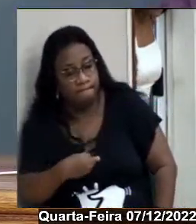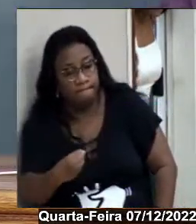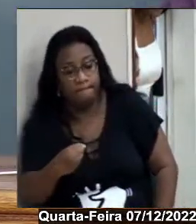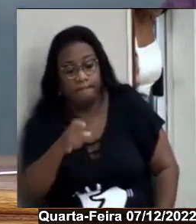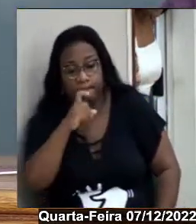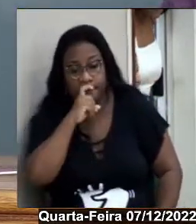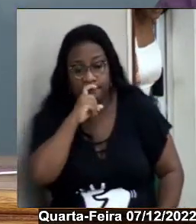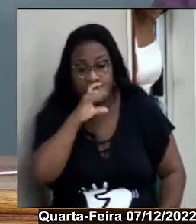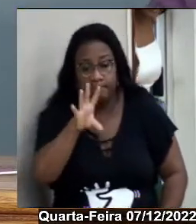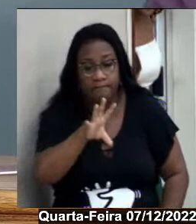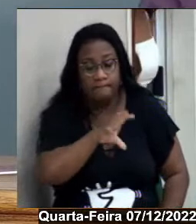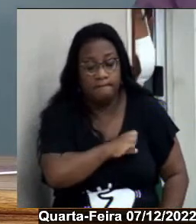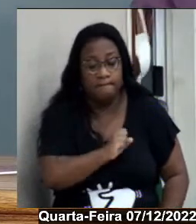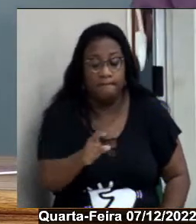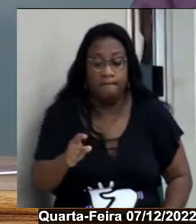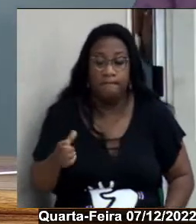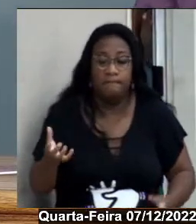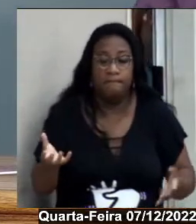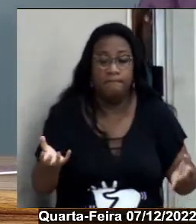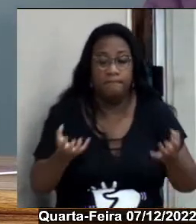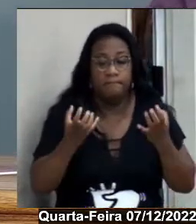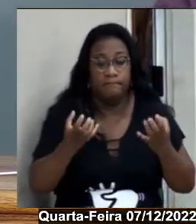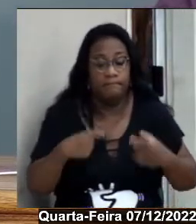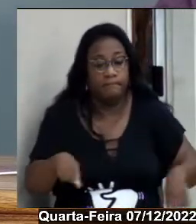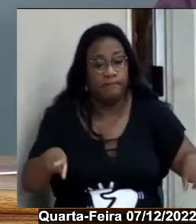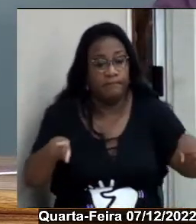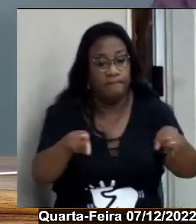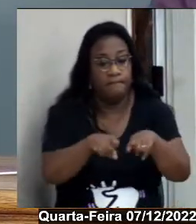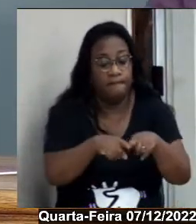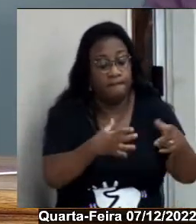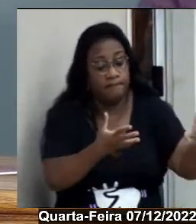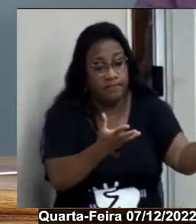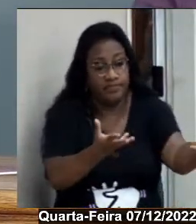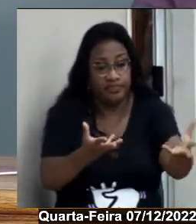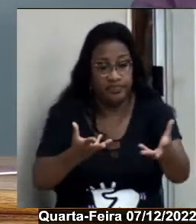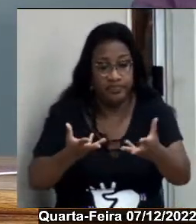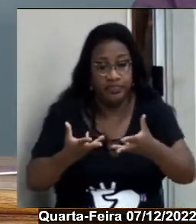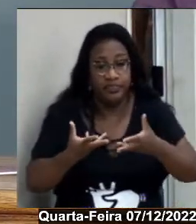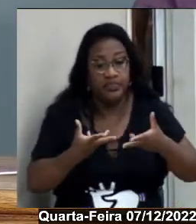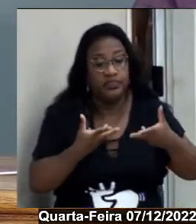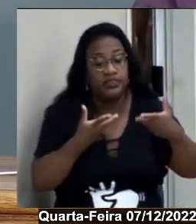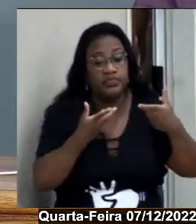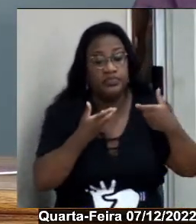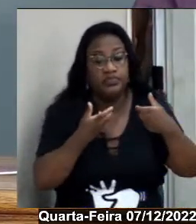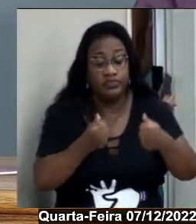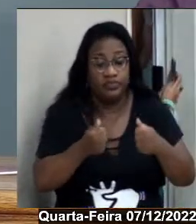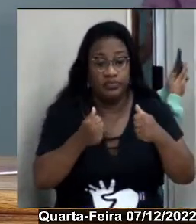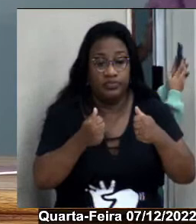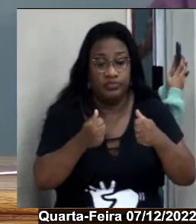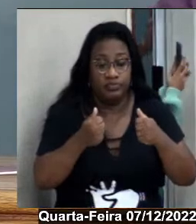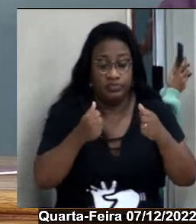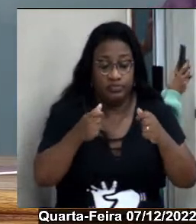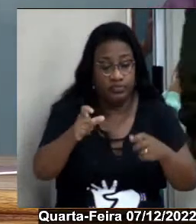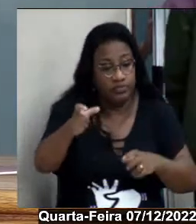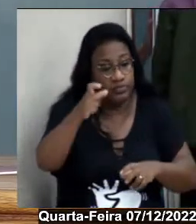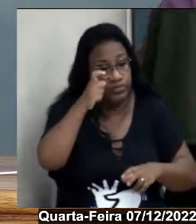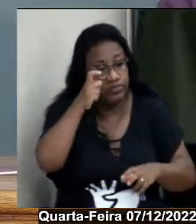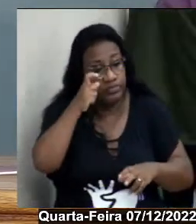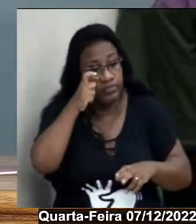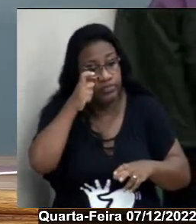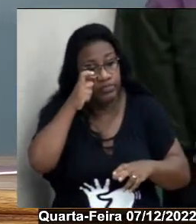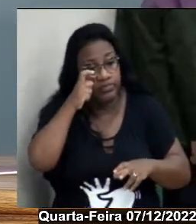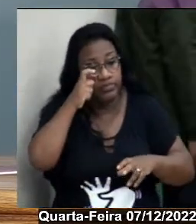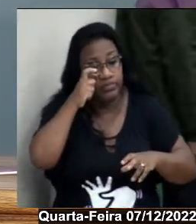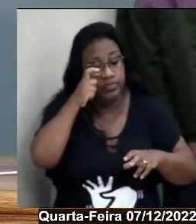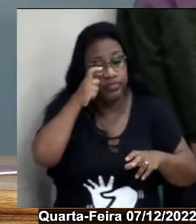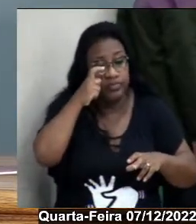muito. Quero aqui também passar hoje para convidar todos que estão me ouvindo e nos assistindo